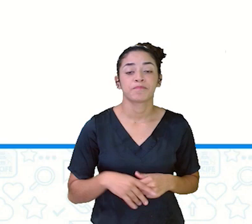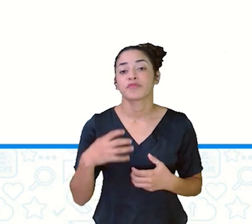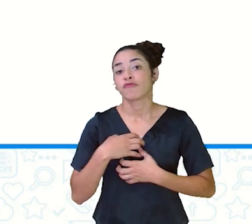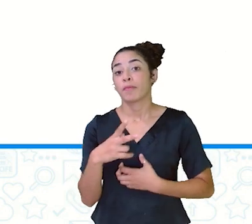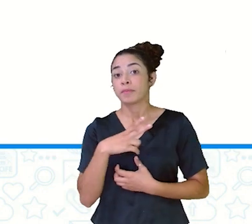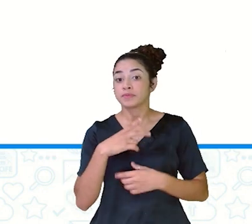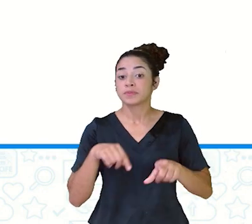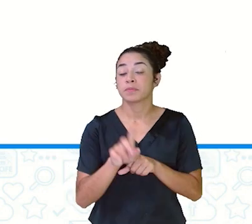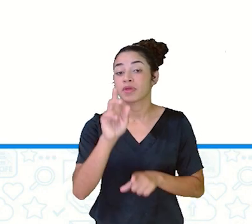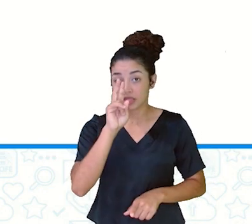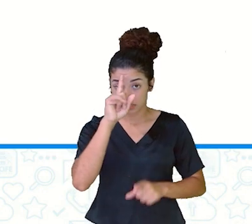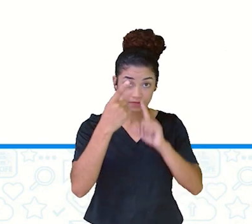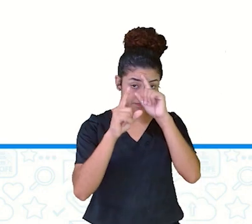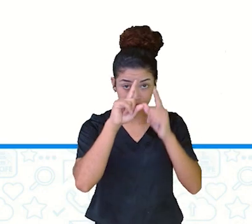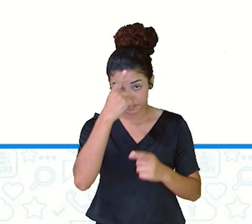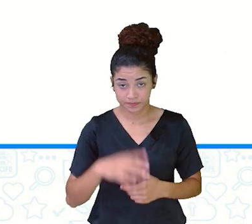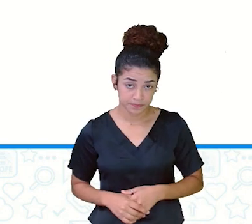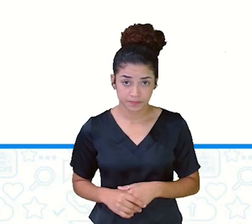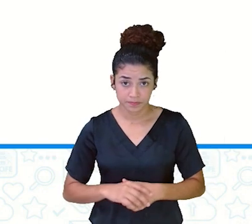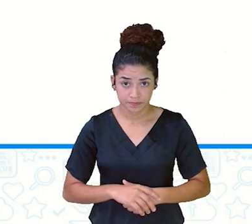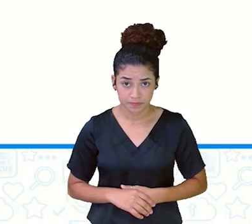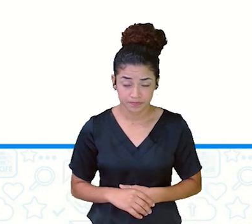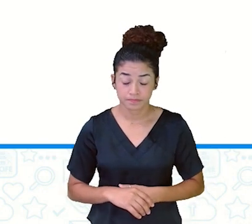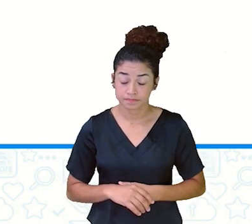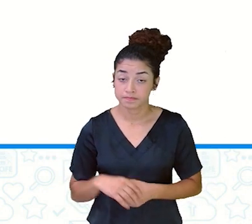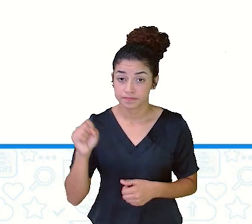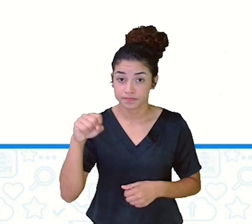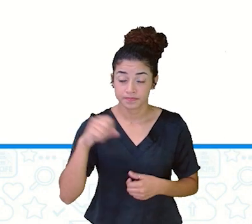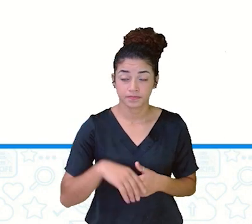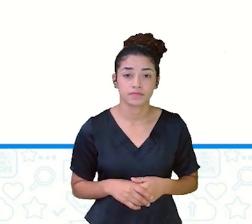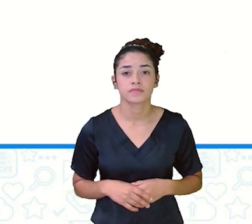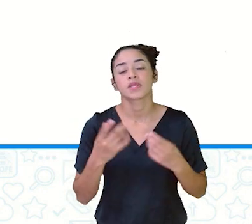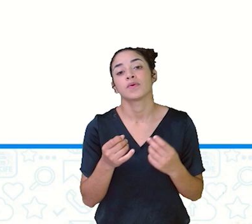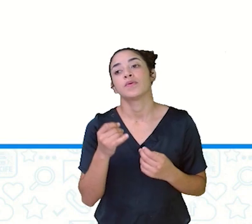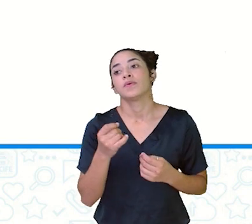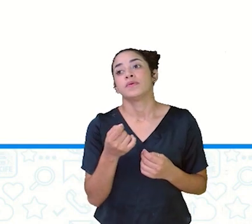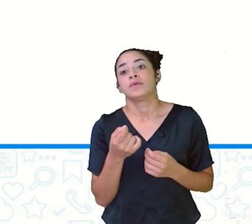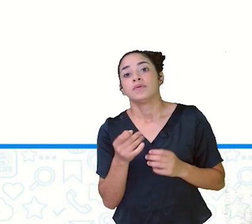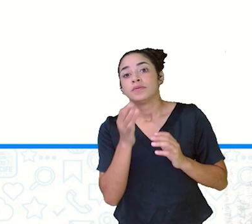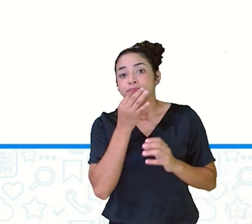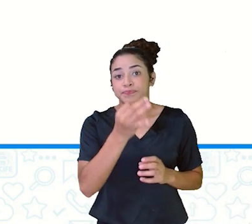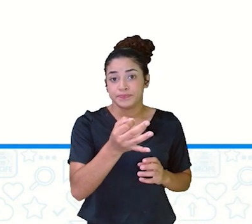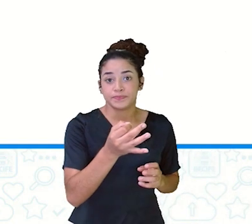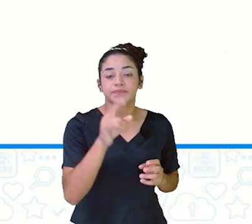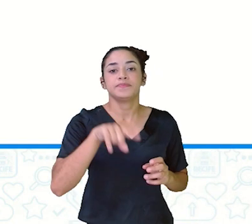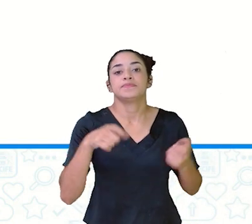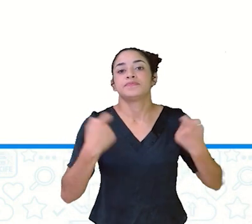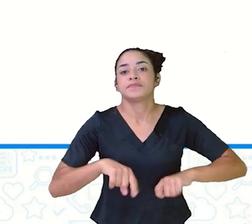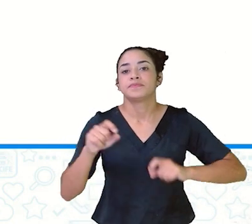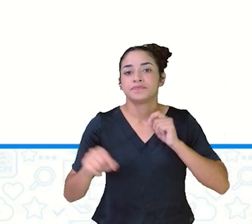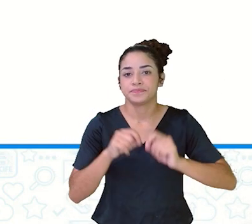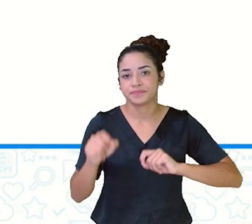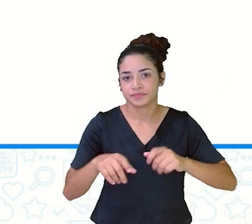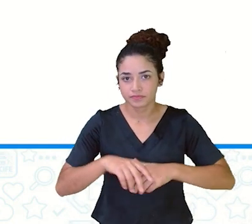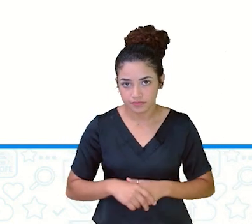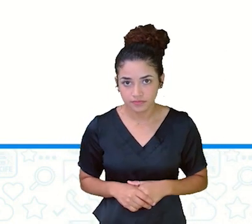e criativa. Isso mesmo. As críticas, ela tem aí, precisam, né, para